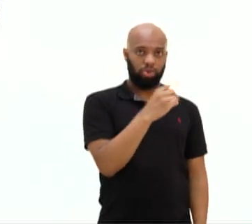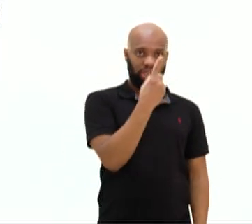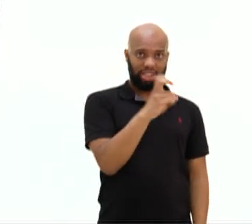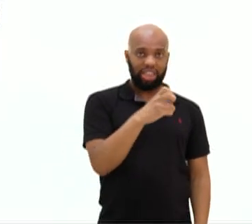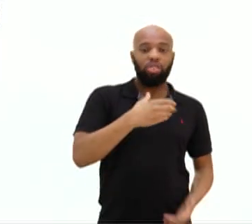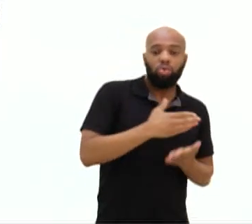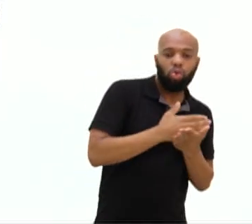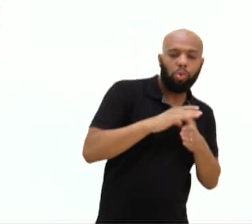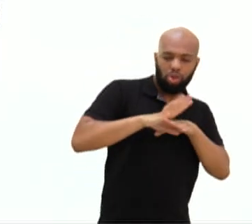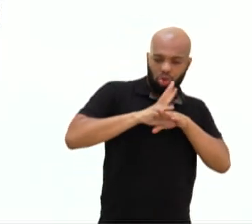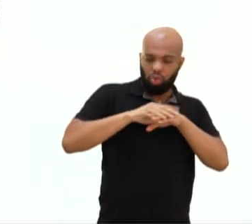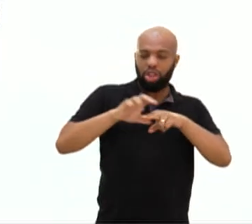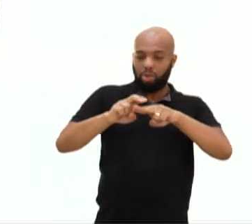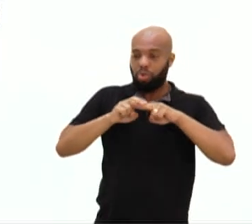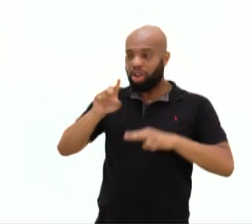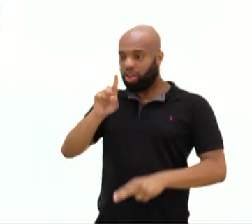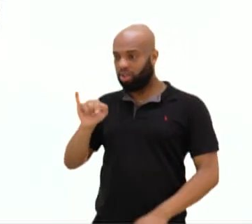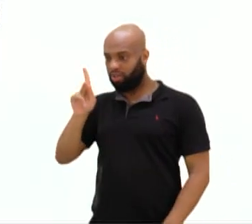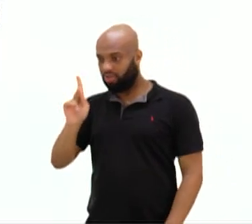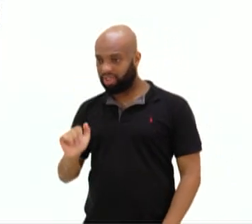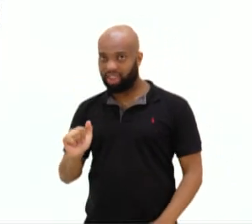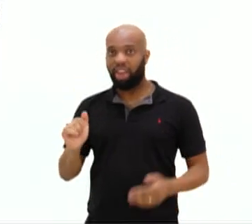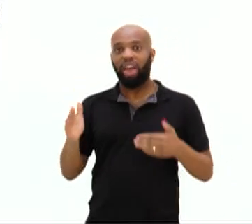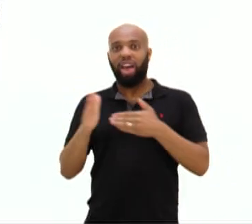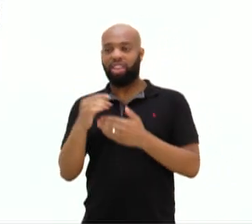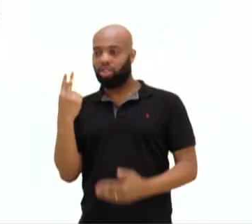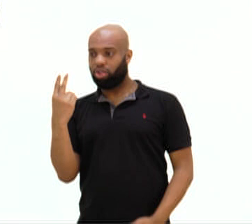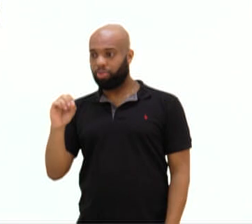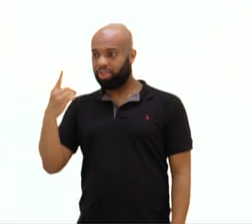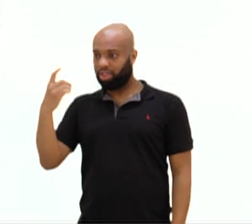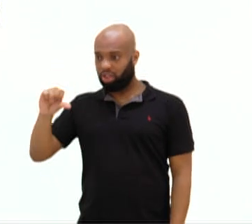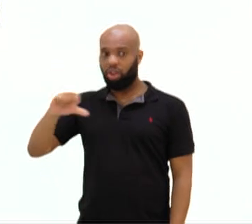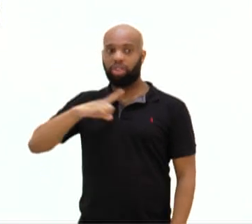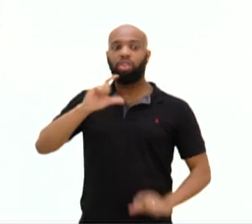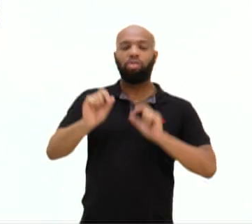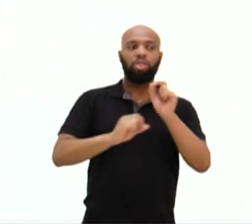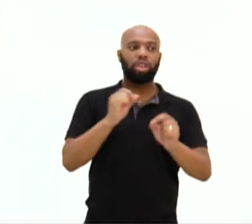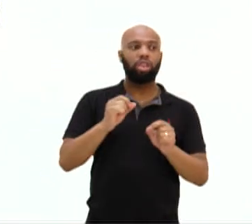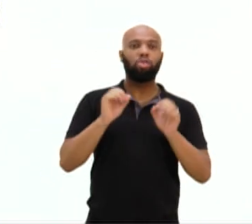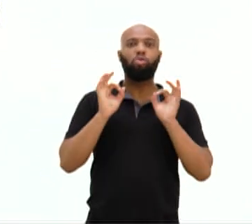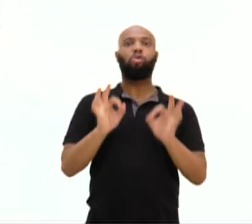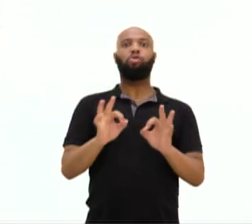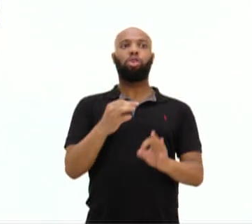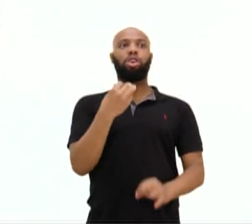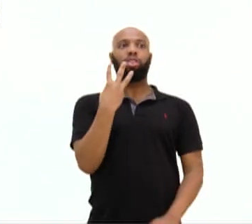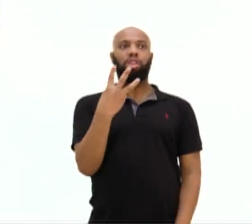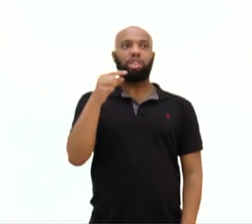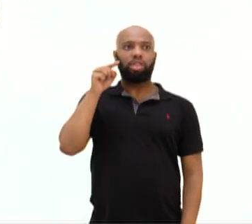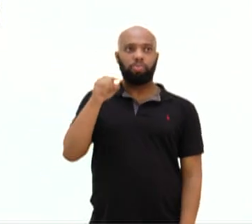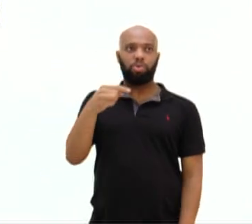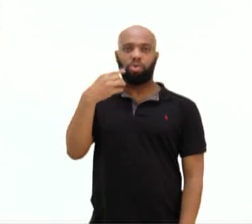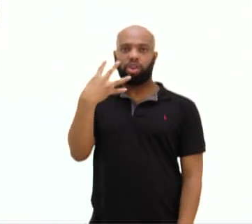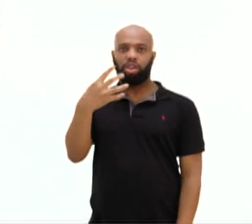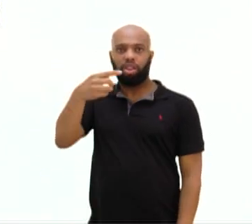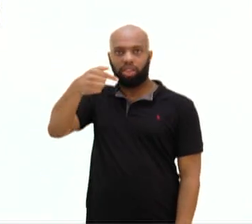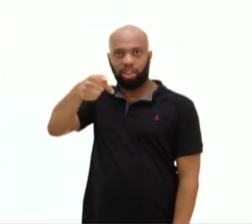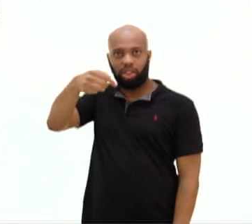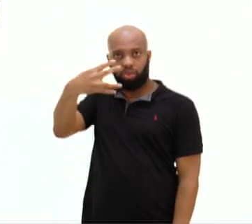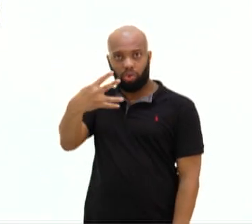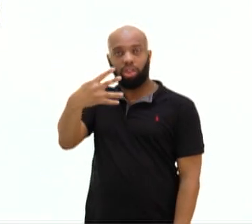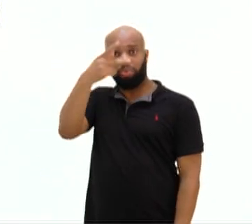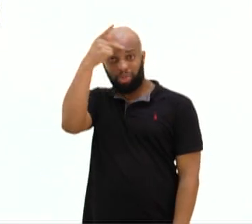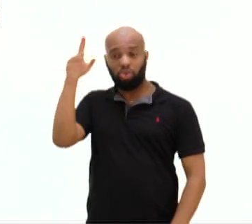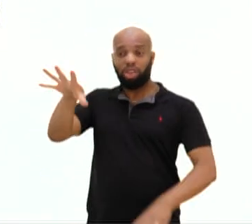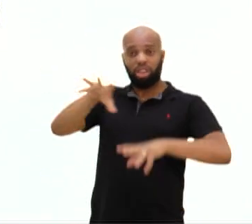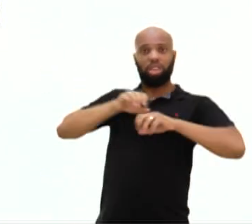aqui por causa do Zika, até 2019, ano passado, foram confirmados 3.474 casos